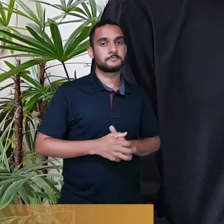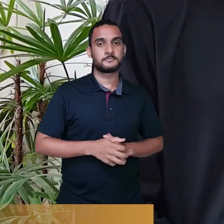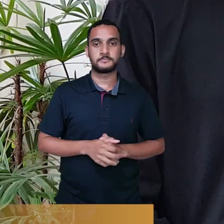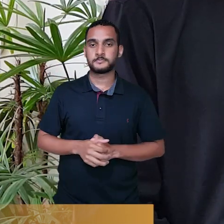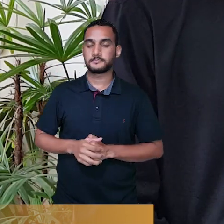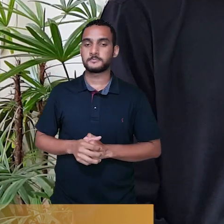próxima